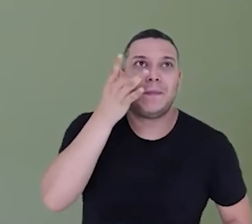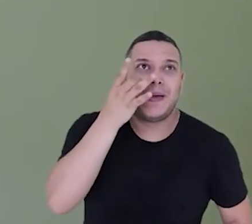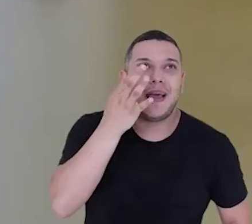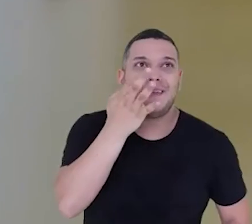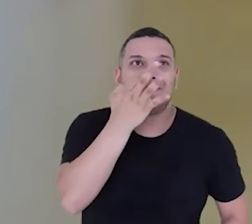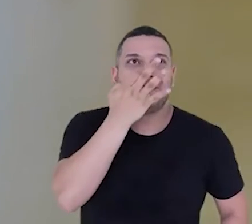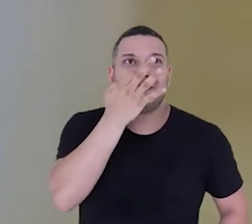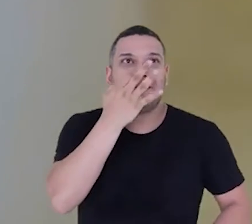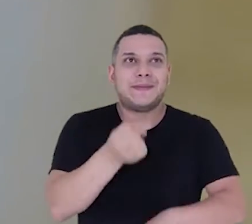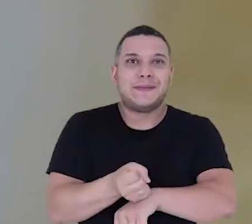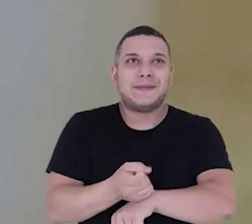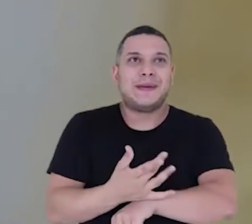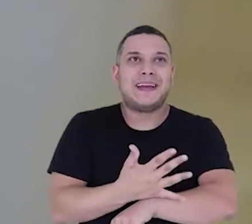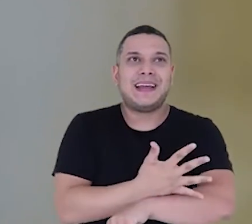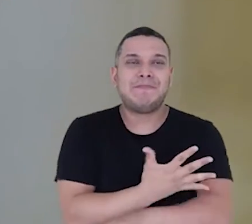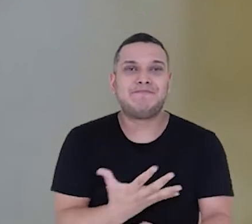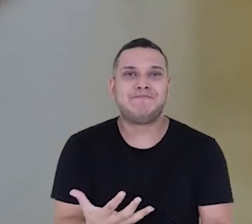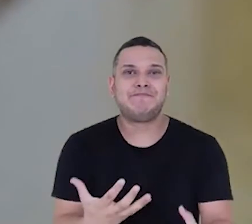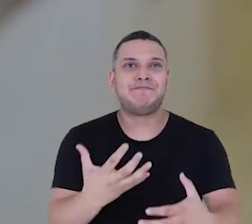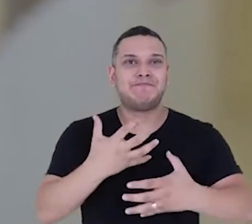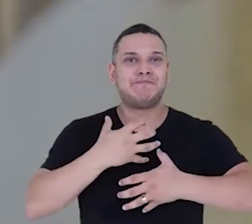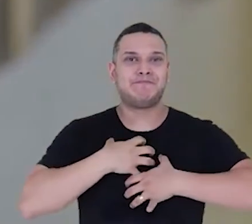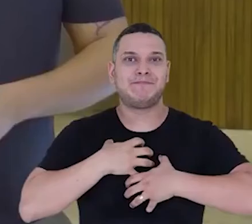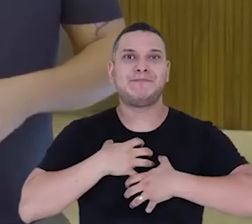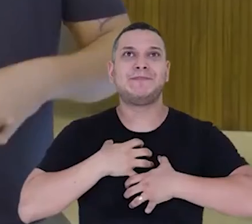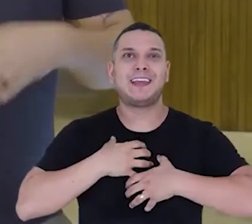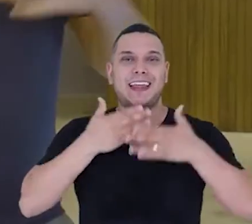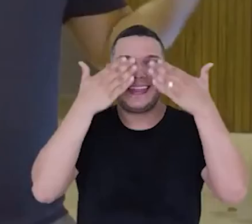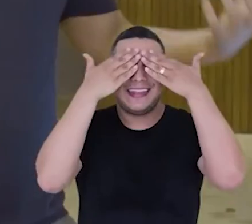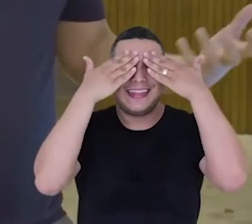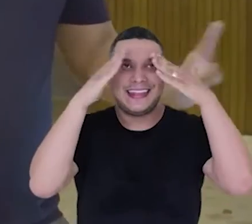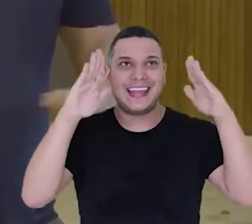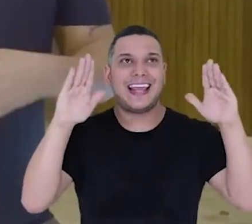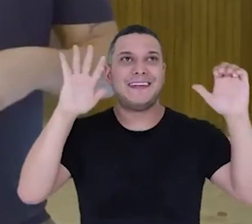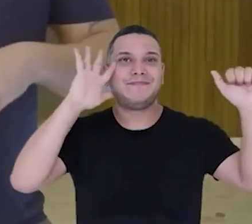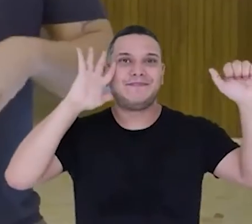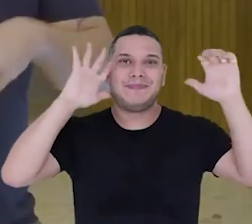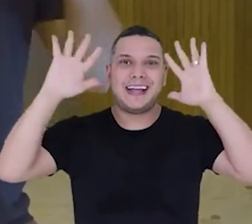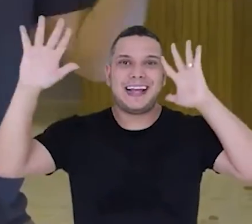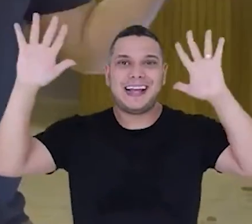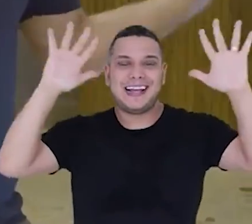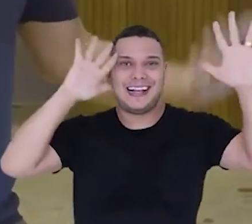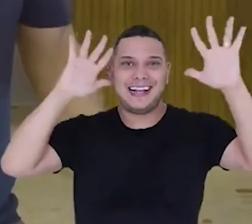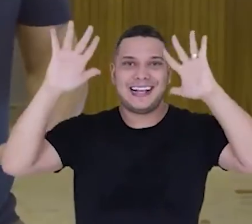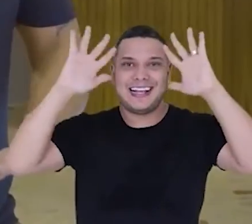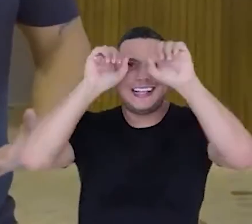exposição reafirmasse a vocação de uma obra de arte, que é crescer,